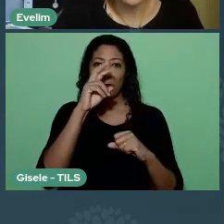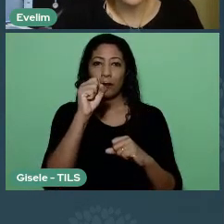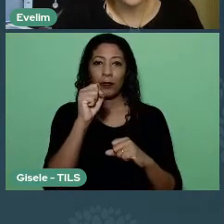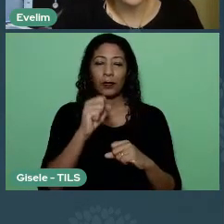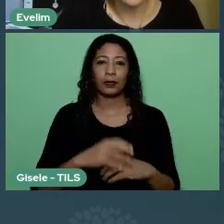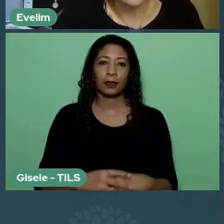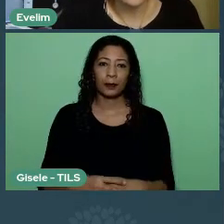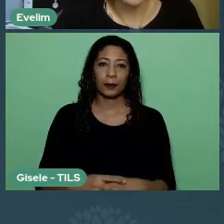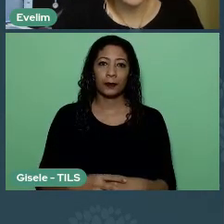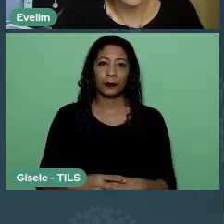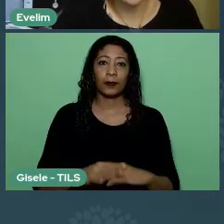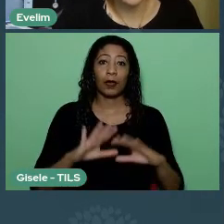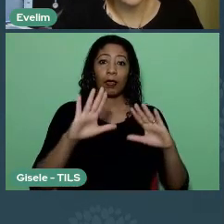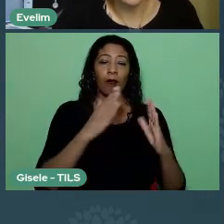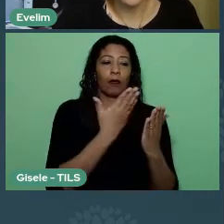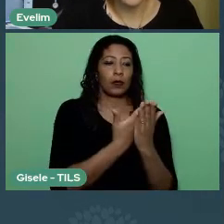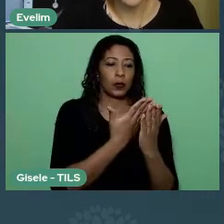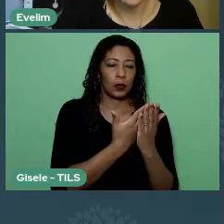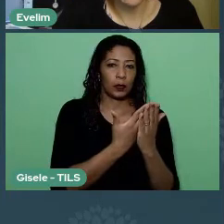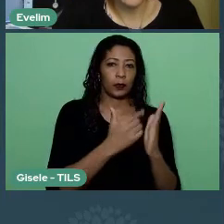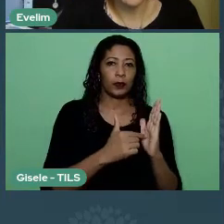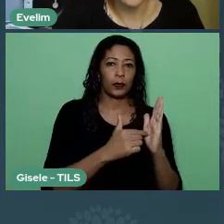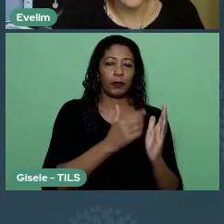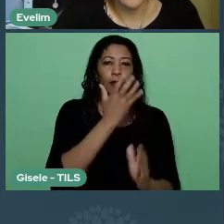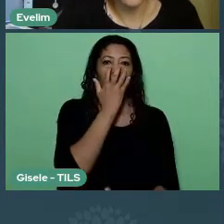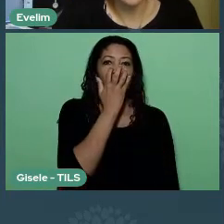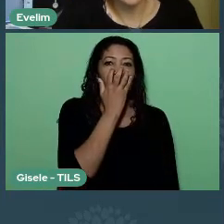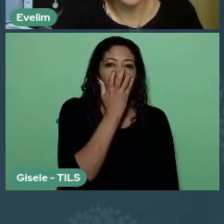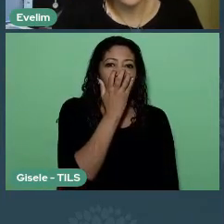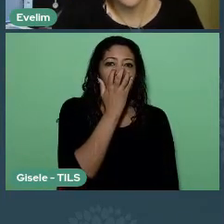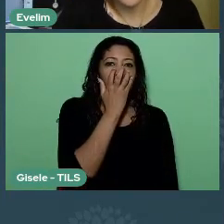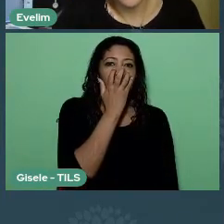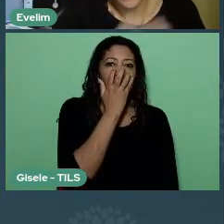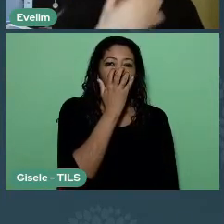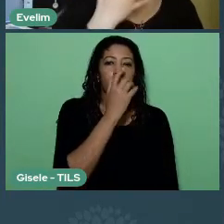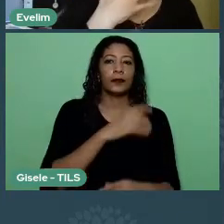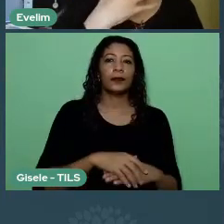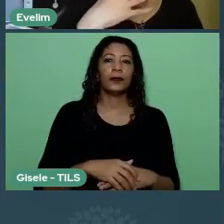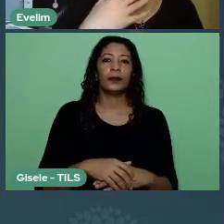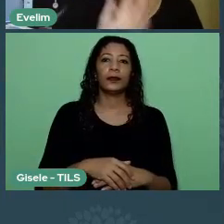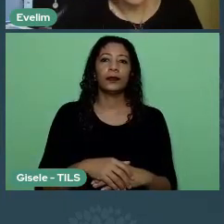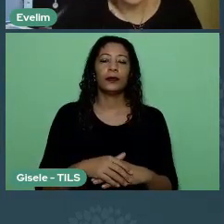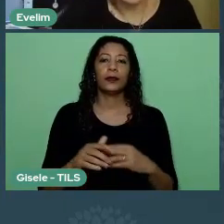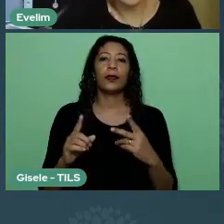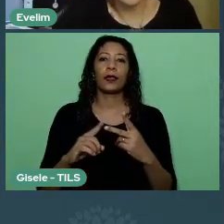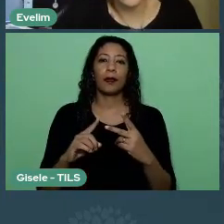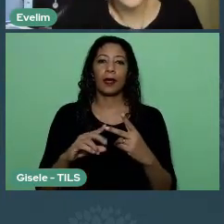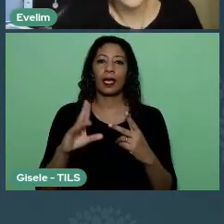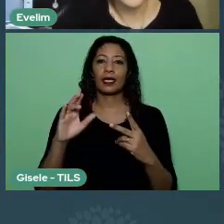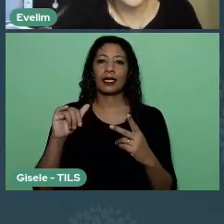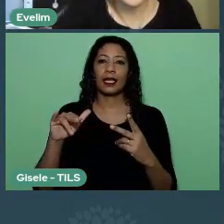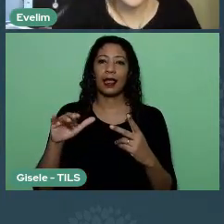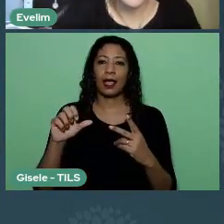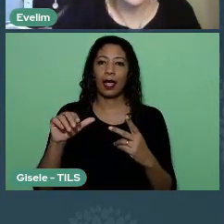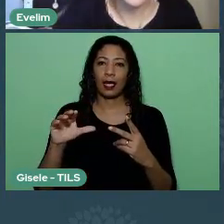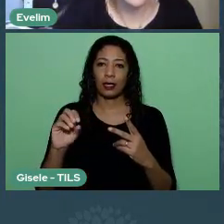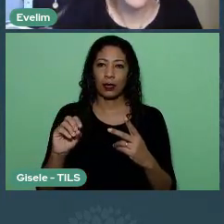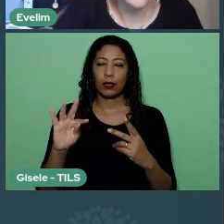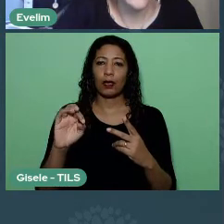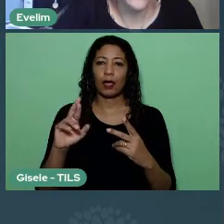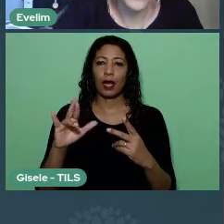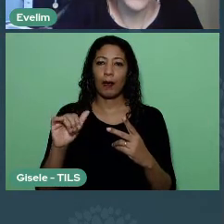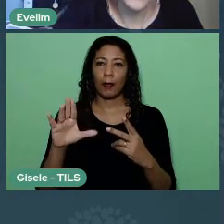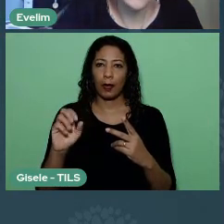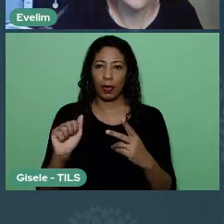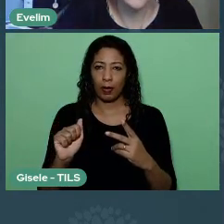Nesse estudo, nós utilizamos a ventilação não invasiva ambulatorial, a cinesioterapia respiratória e o